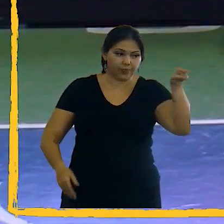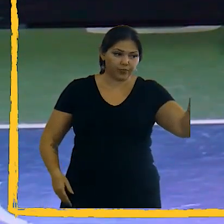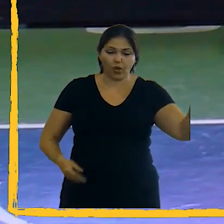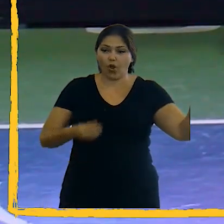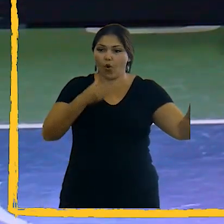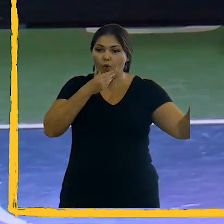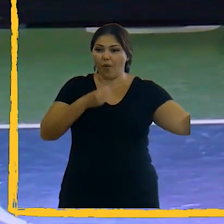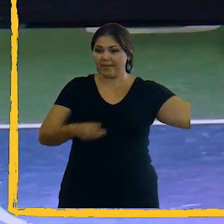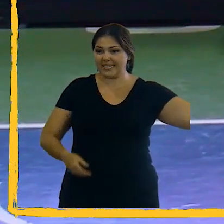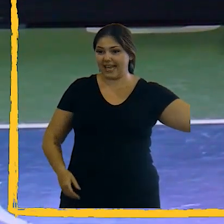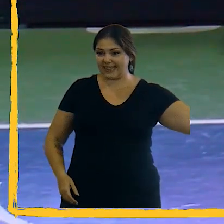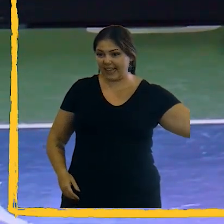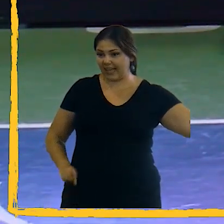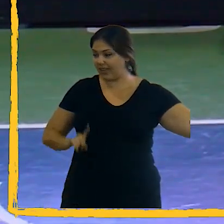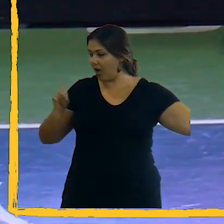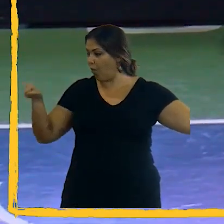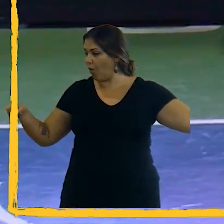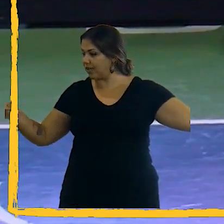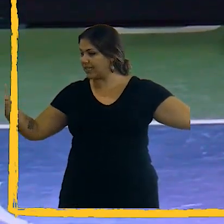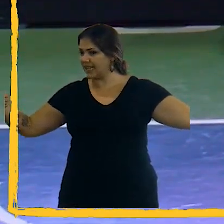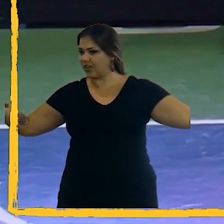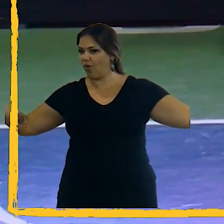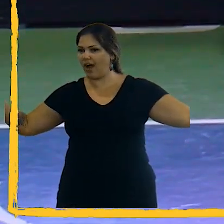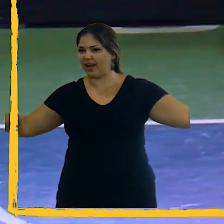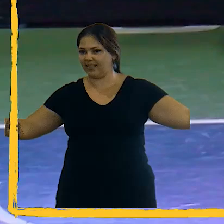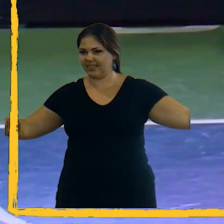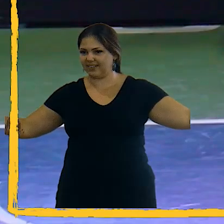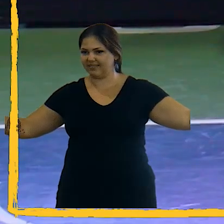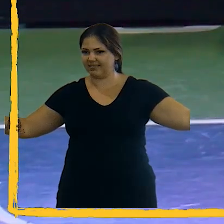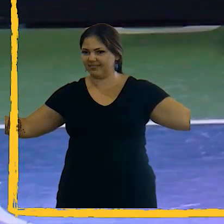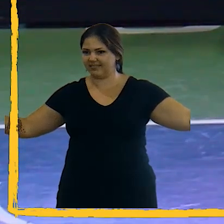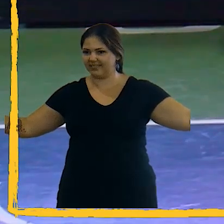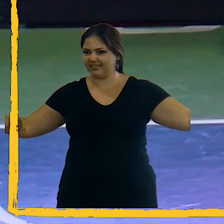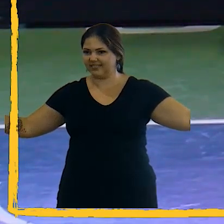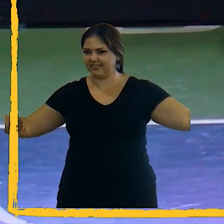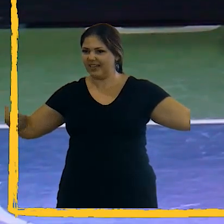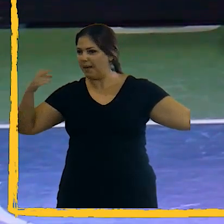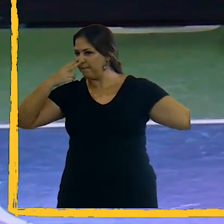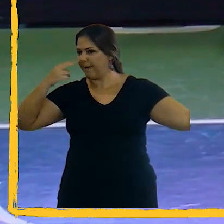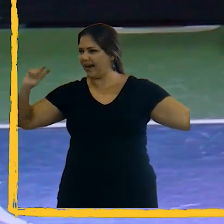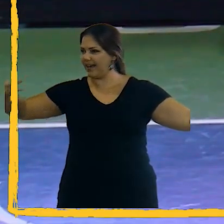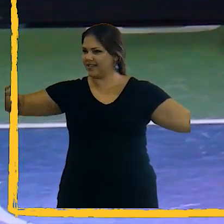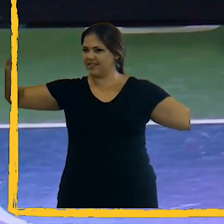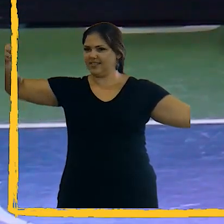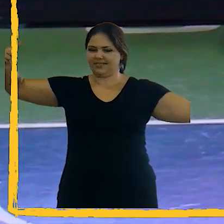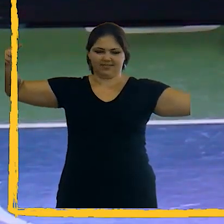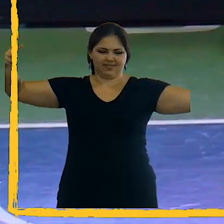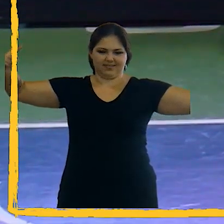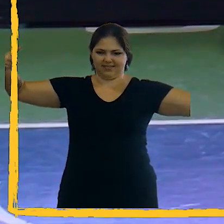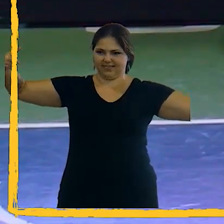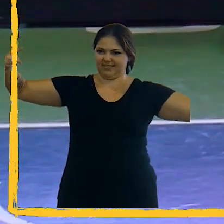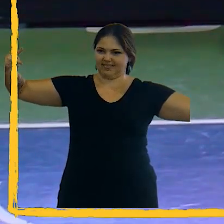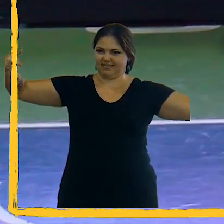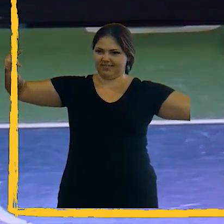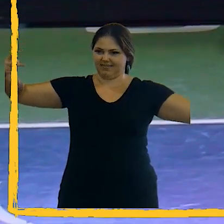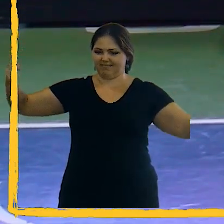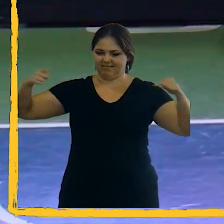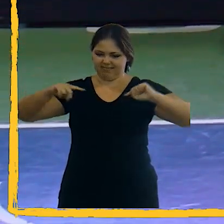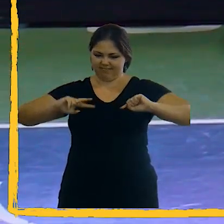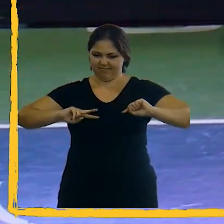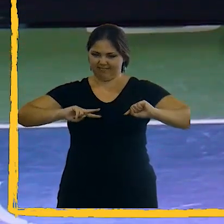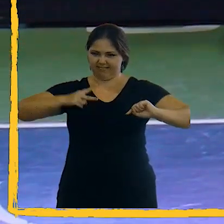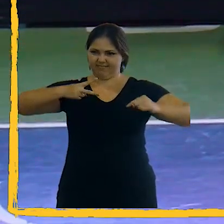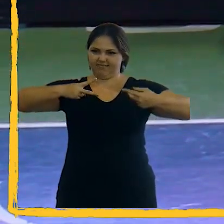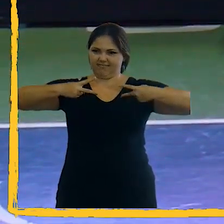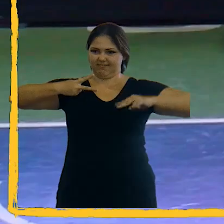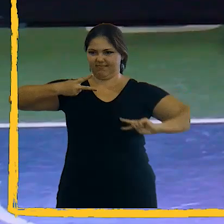inversas beleza galera Deu para entender então quando um aumenta e o outro diminui em razões